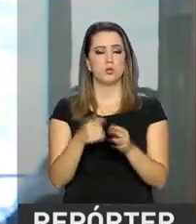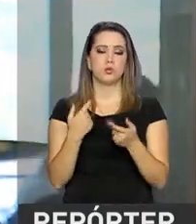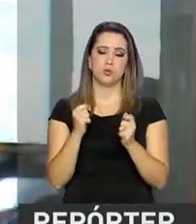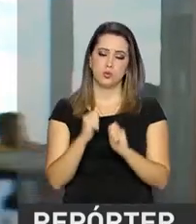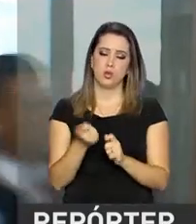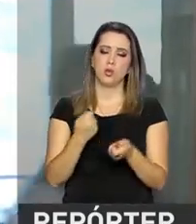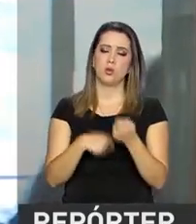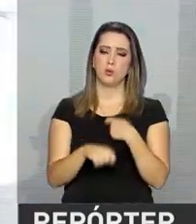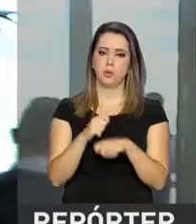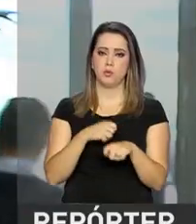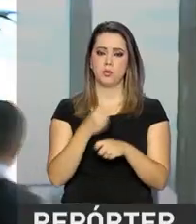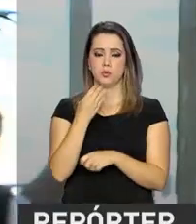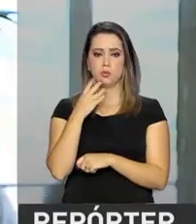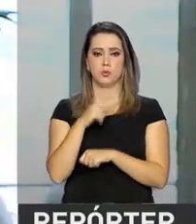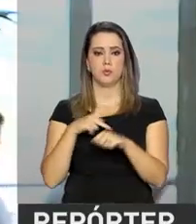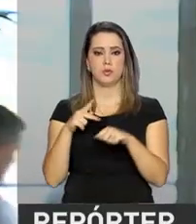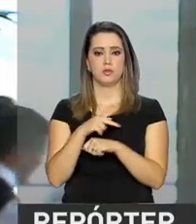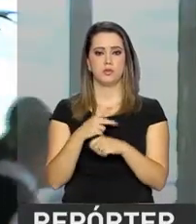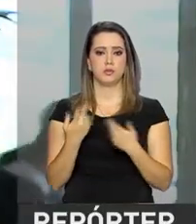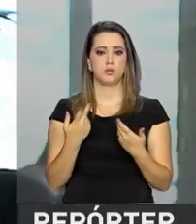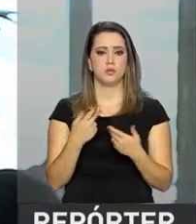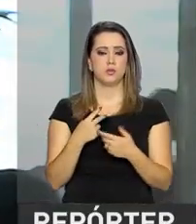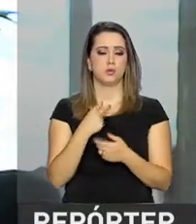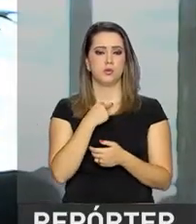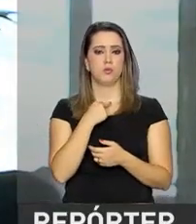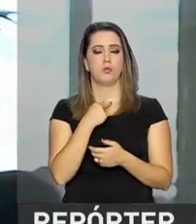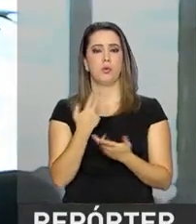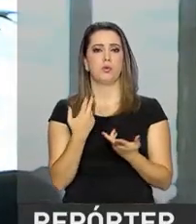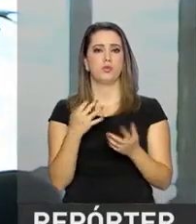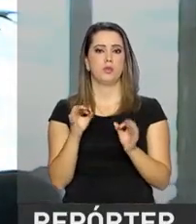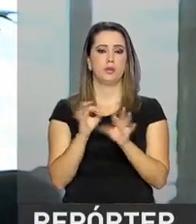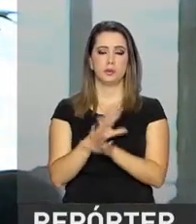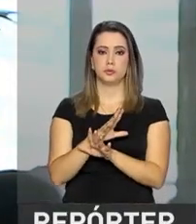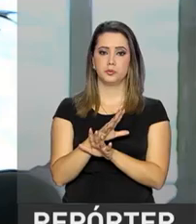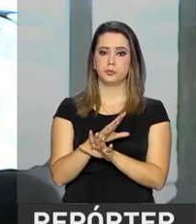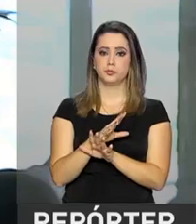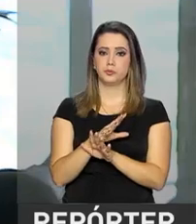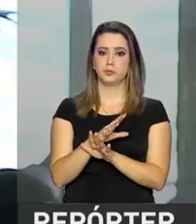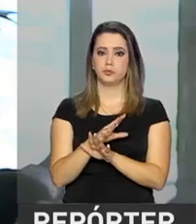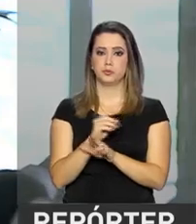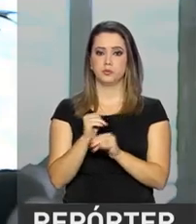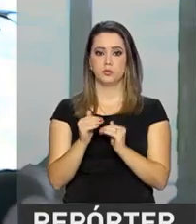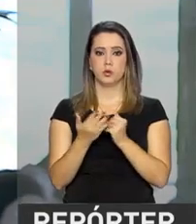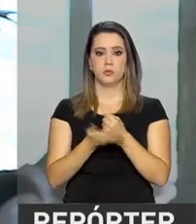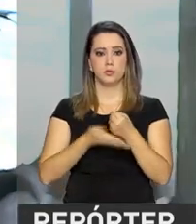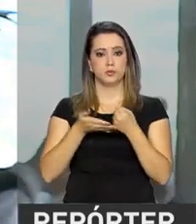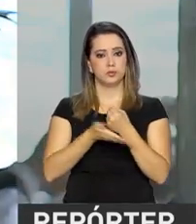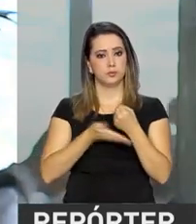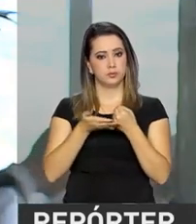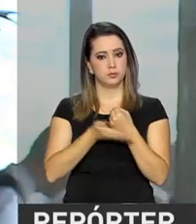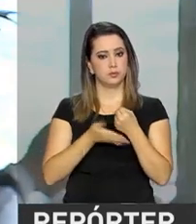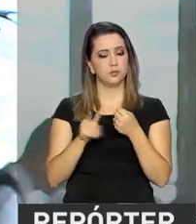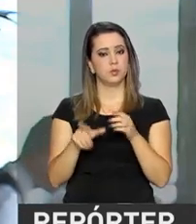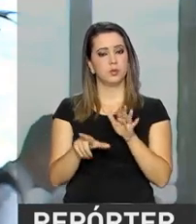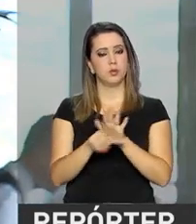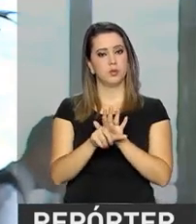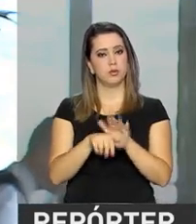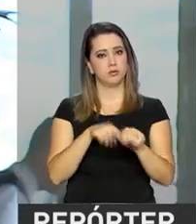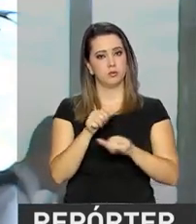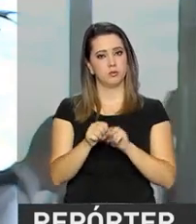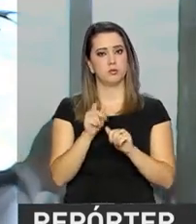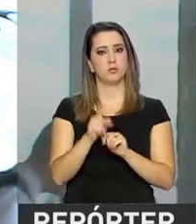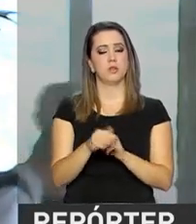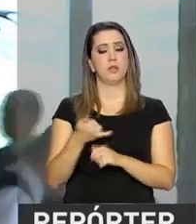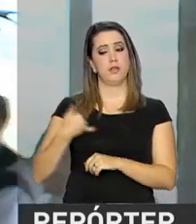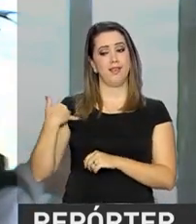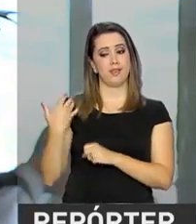economicamente o país desde que não sejam feridas as digamos a os pilares da reforma que são estabelecimento